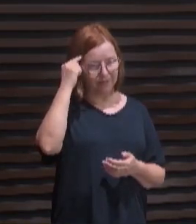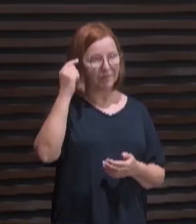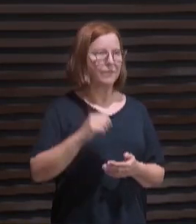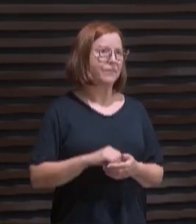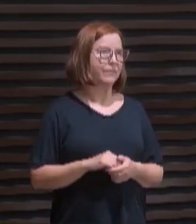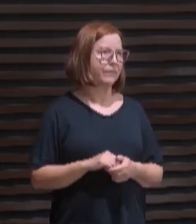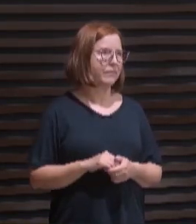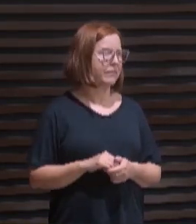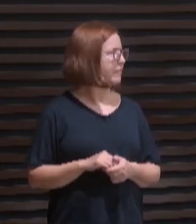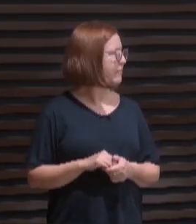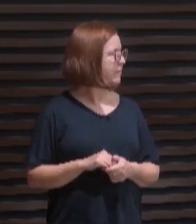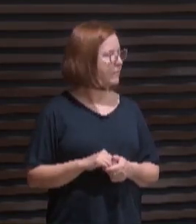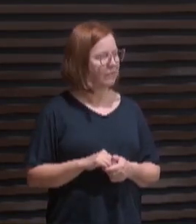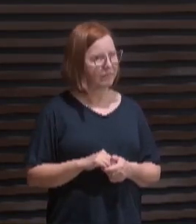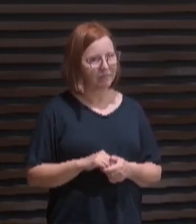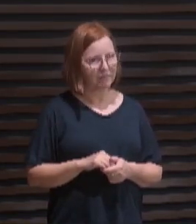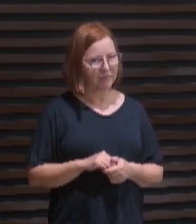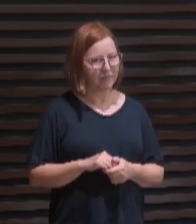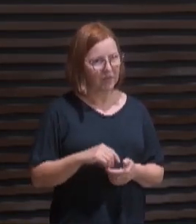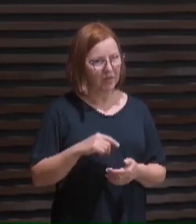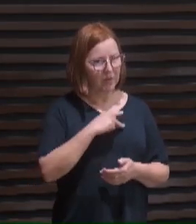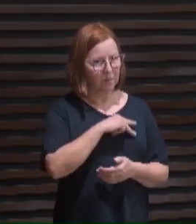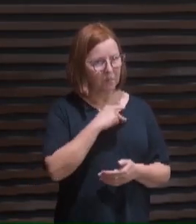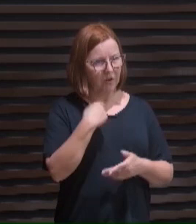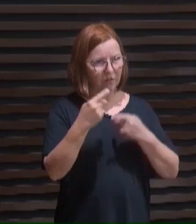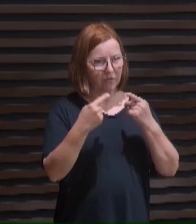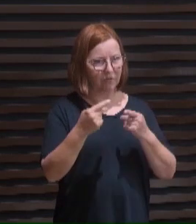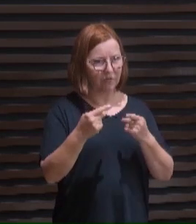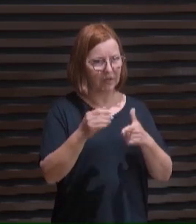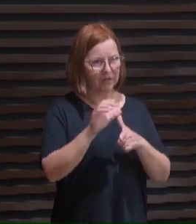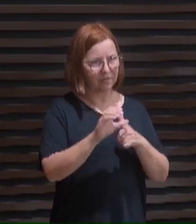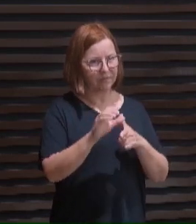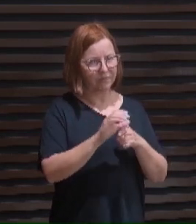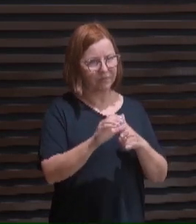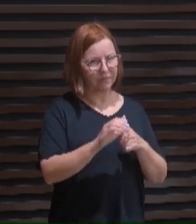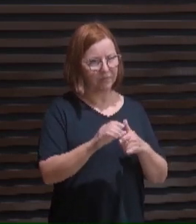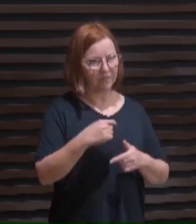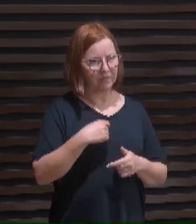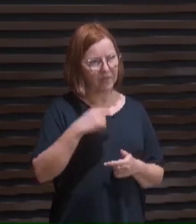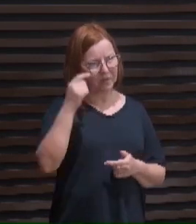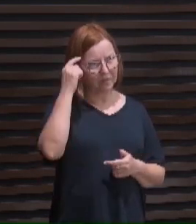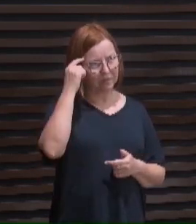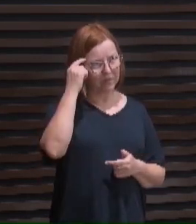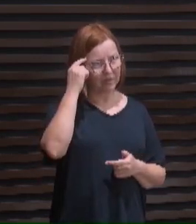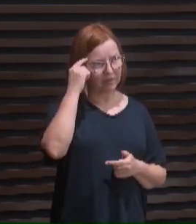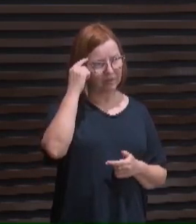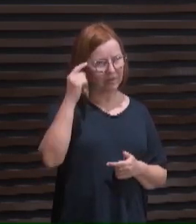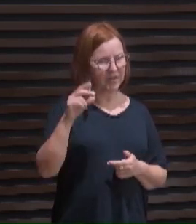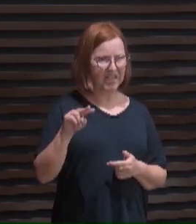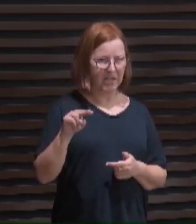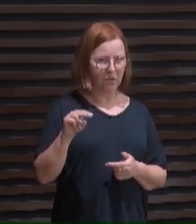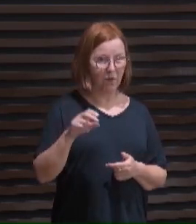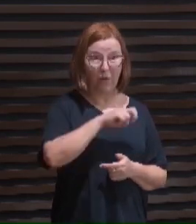Paulo até escreve lá em Corinto, ele diz assim, eu fico pensando que assim como